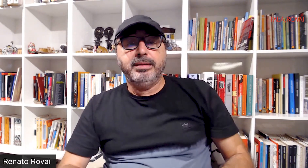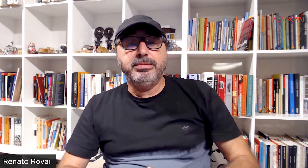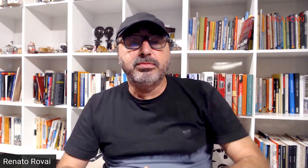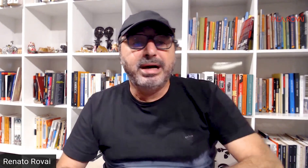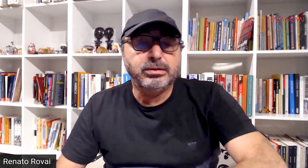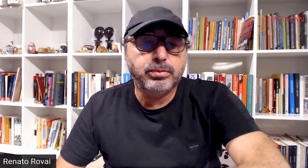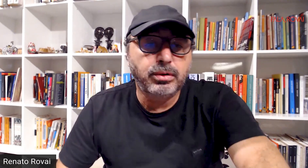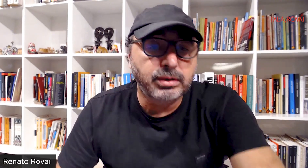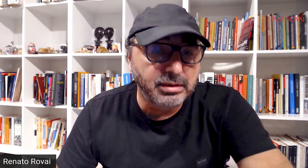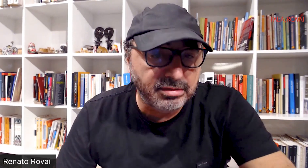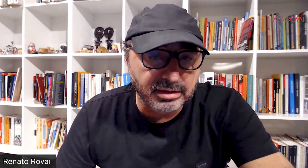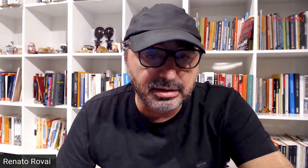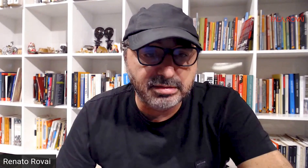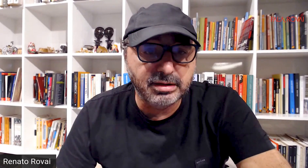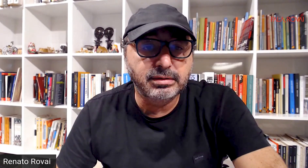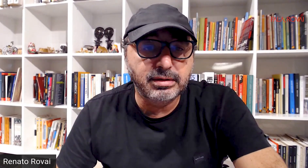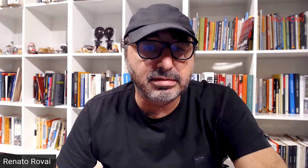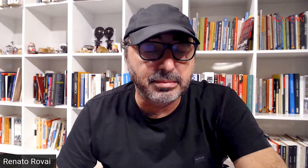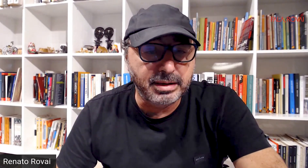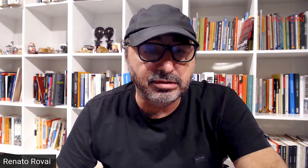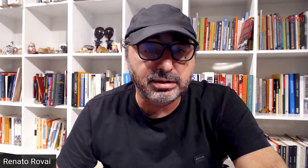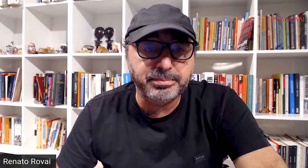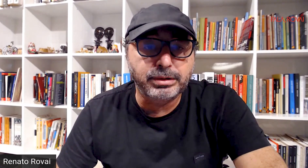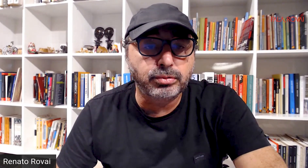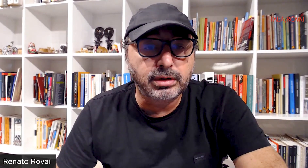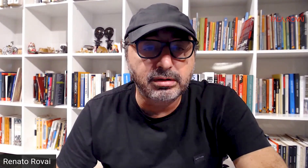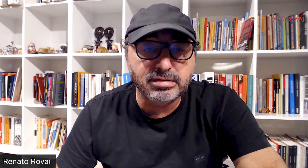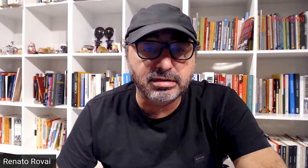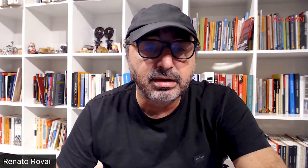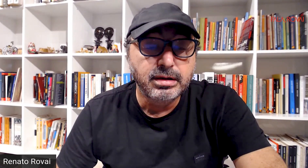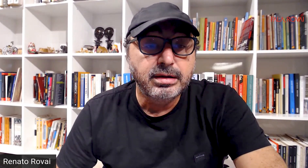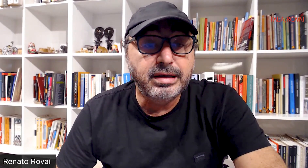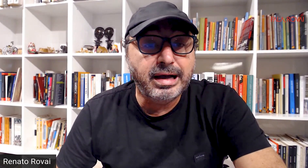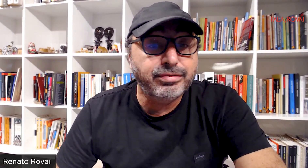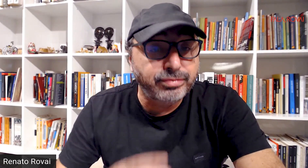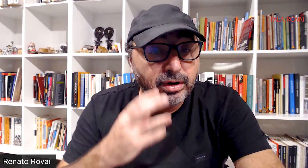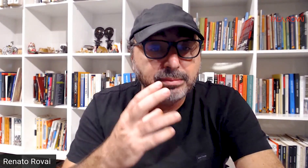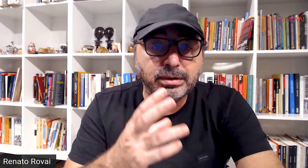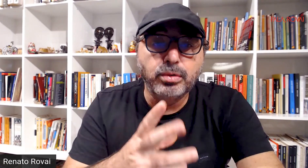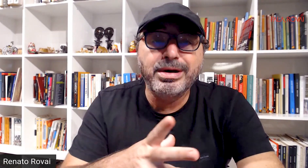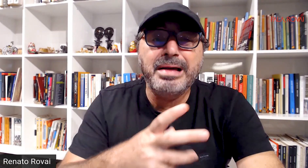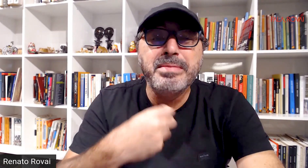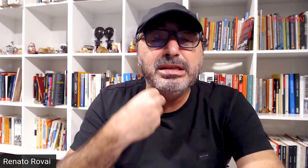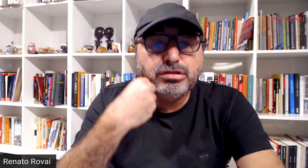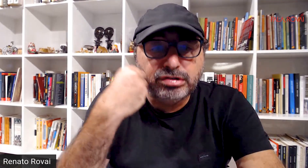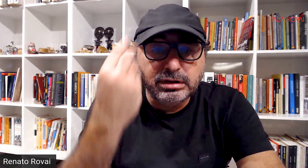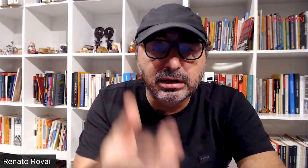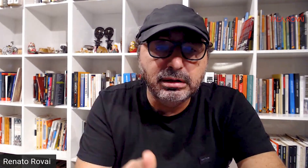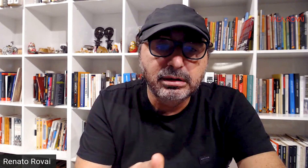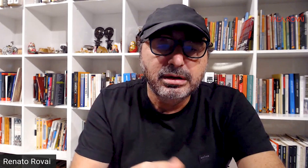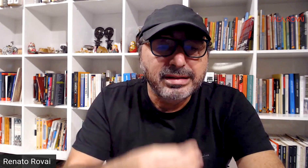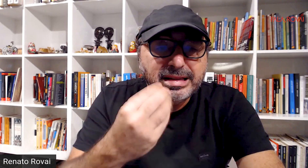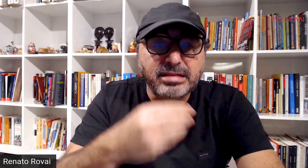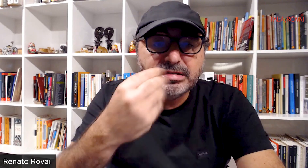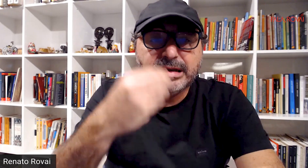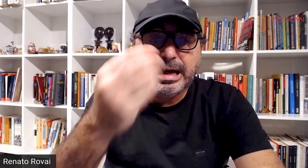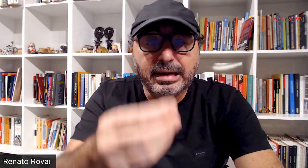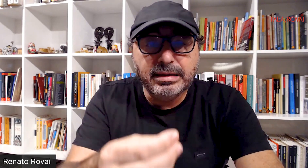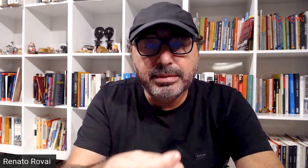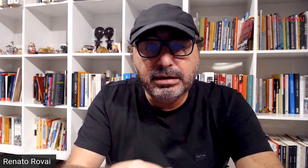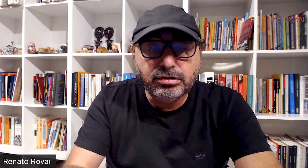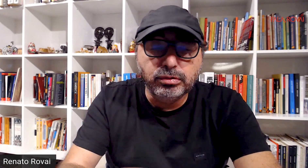para vocês que fiquei abismada com arrogância dessa dessa médica petulância EA forma como ela mentia